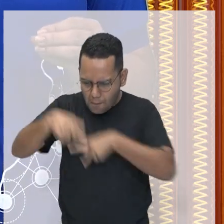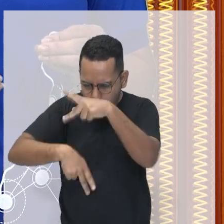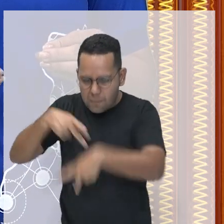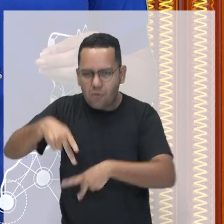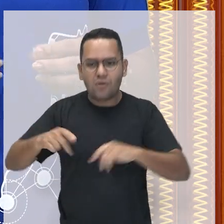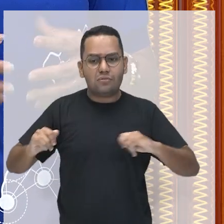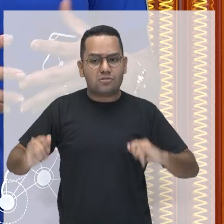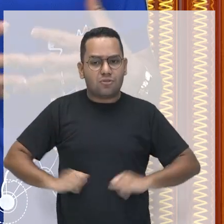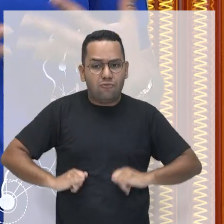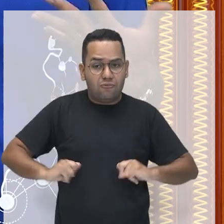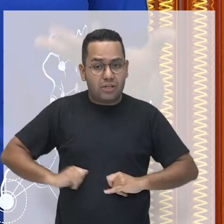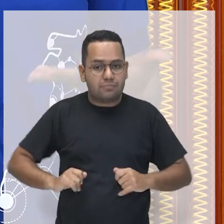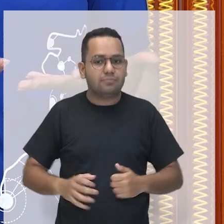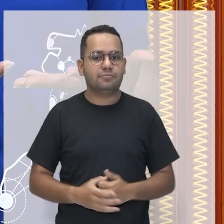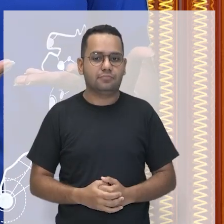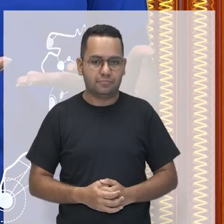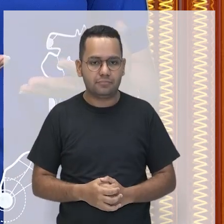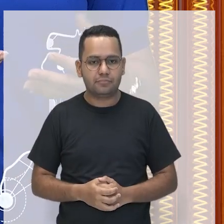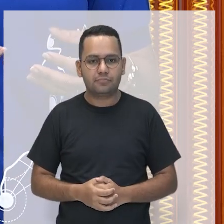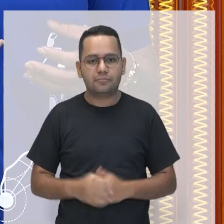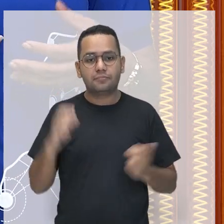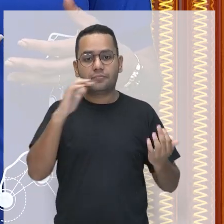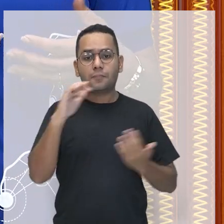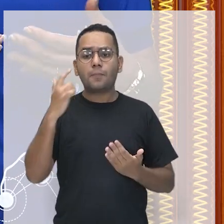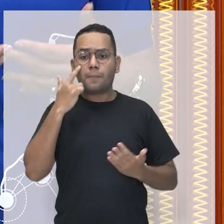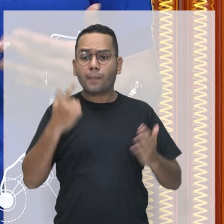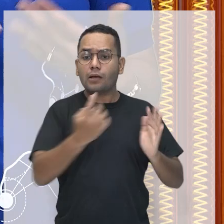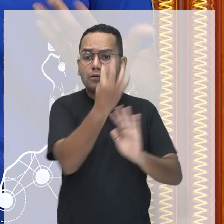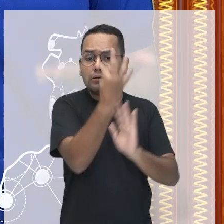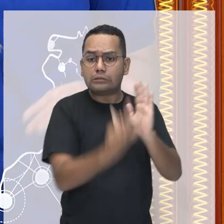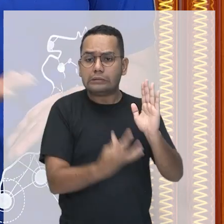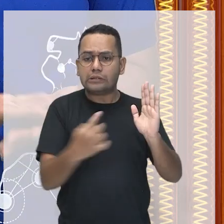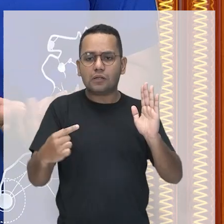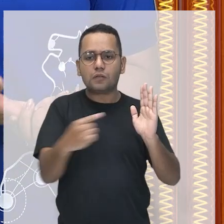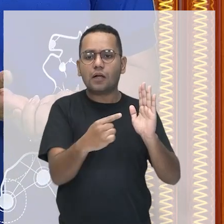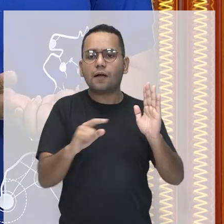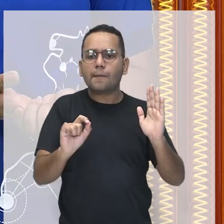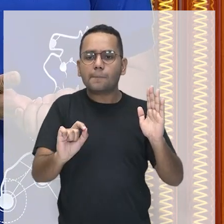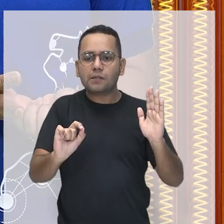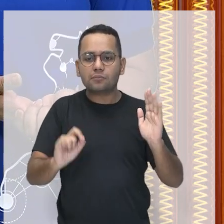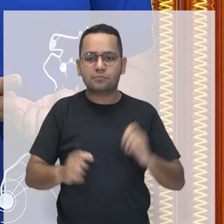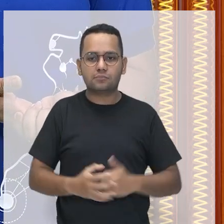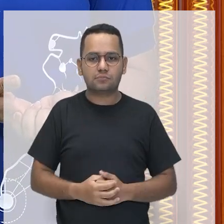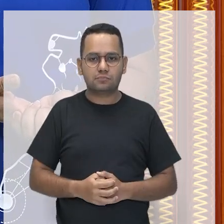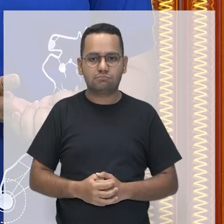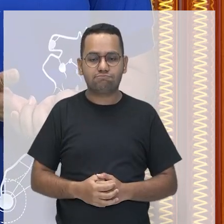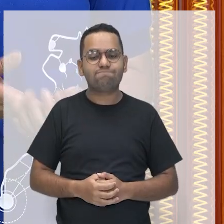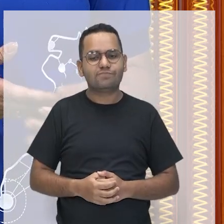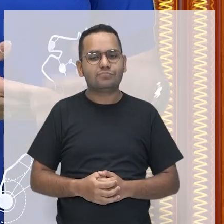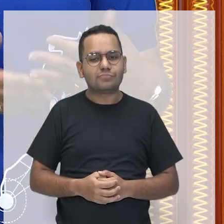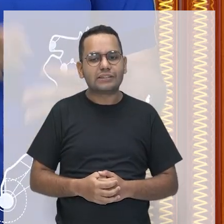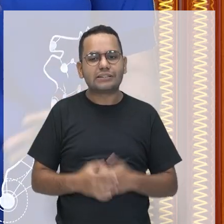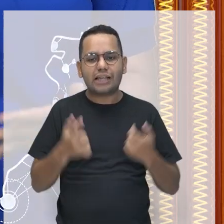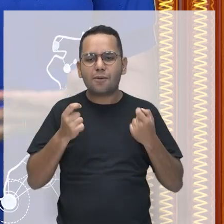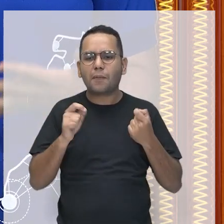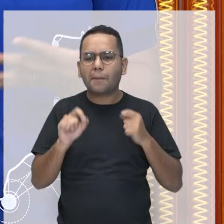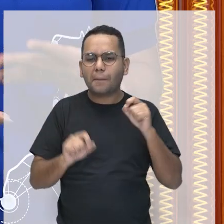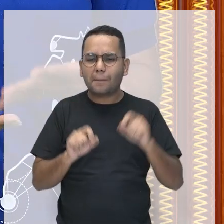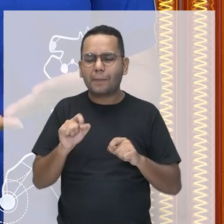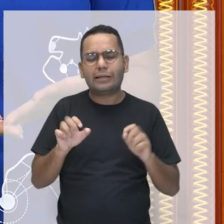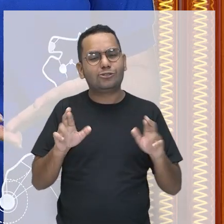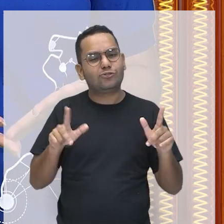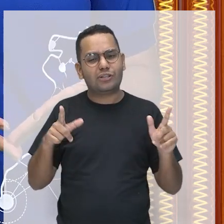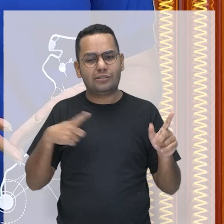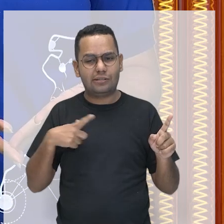Então, essa charge, né, ela demonstra justamente a indiferença que Dom Pedro II estava tendo com todos os